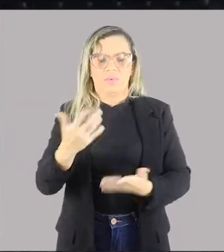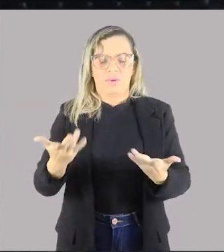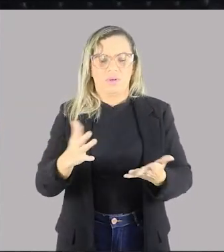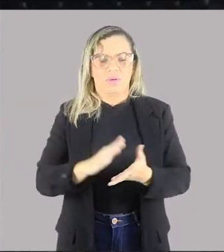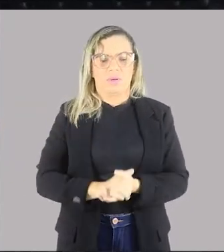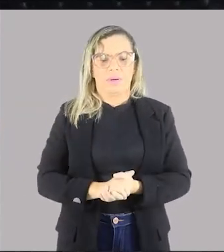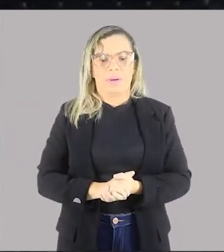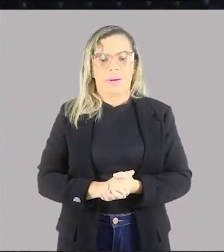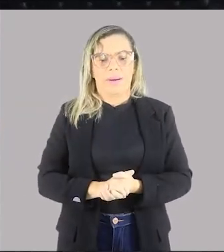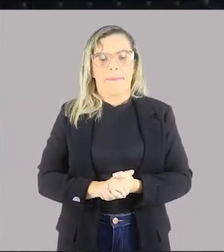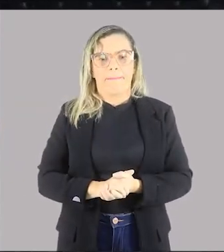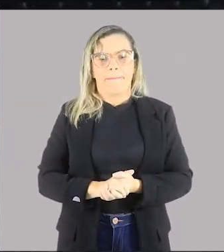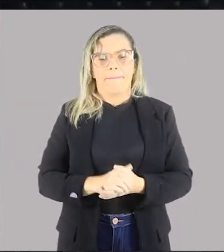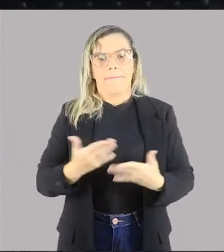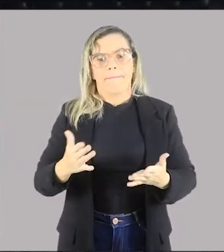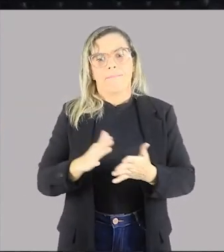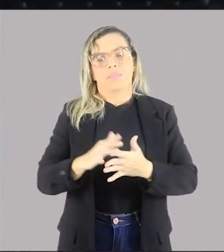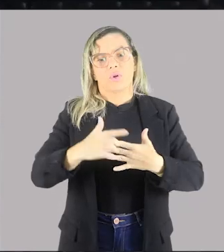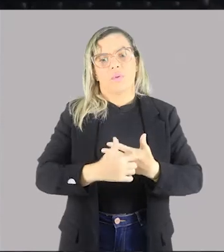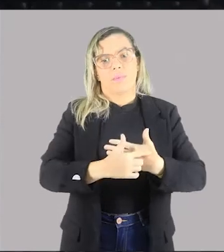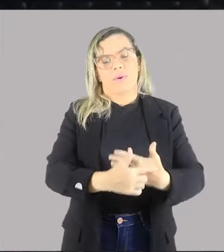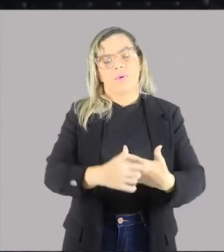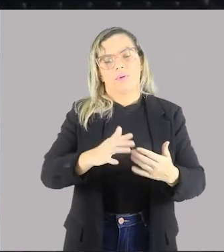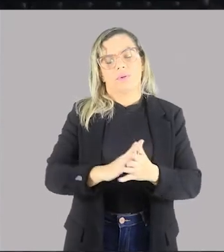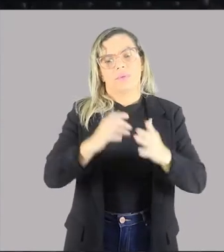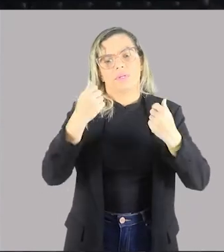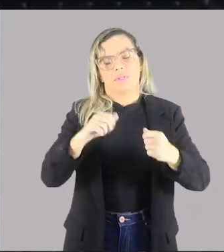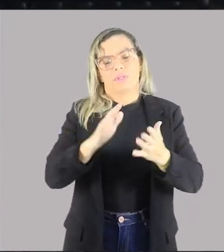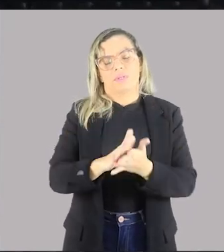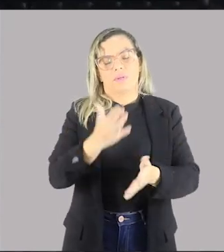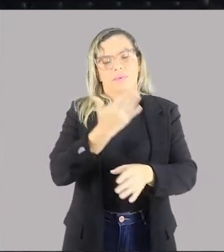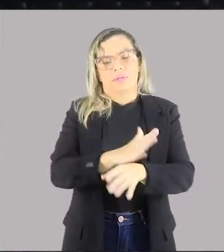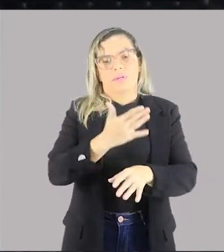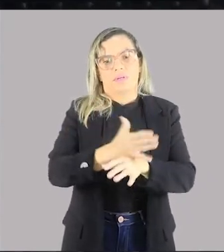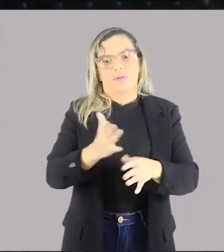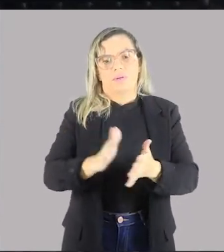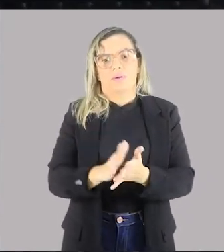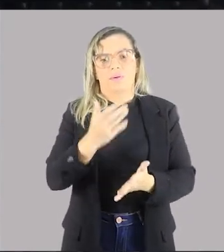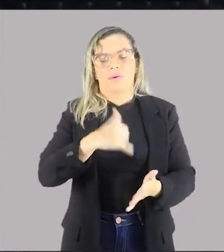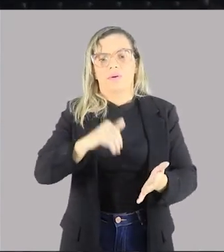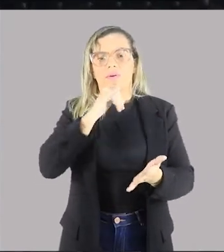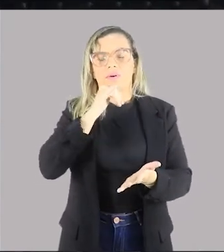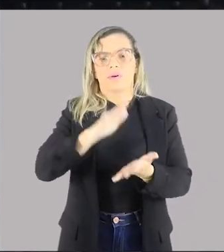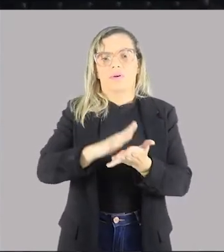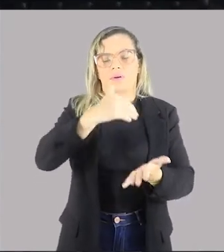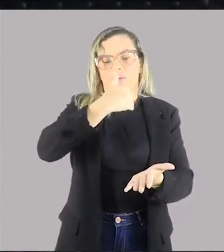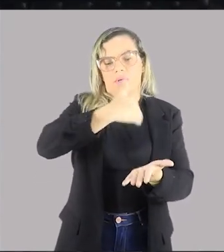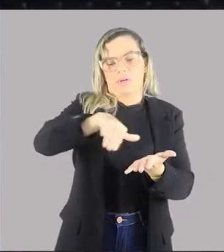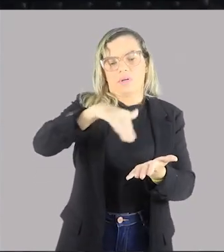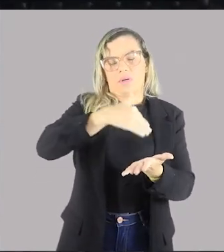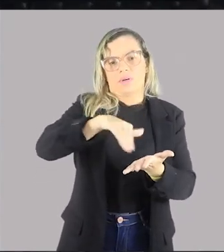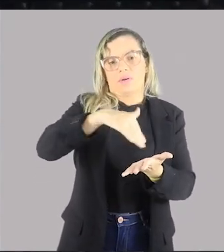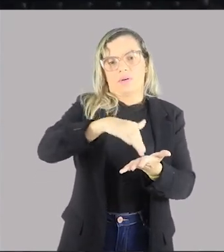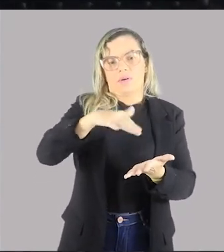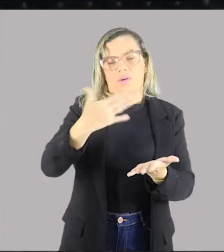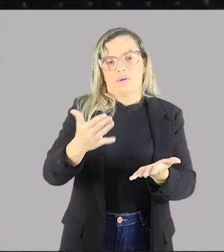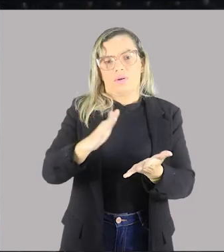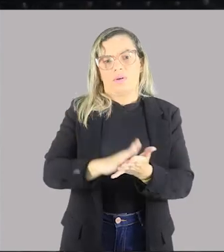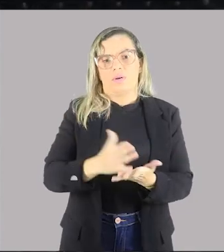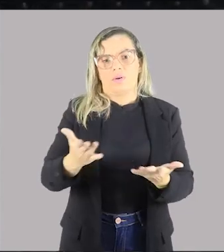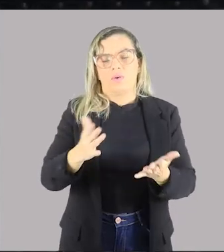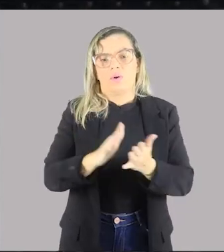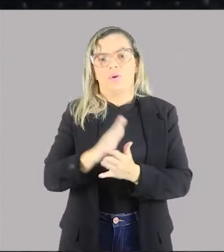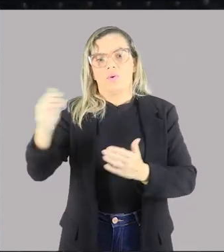portanto, função pública. Se você, por exemplo, é um secretário você repassa a um